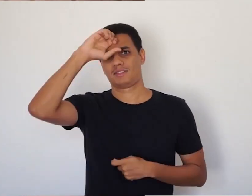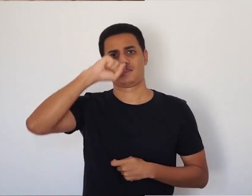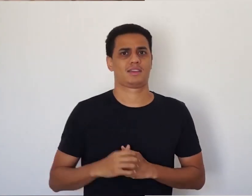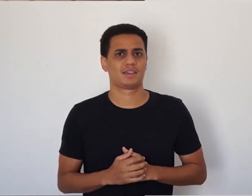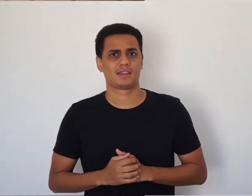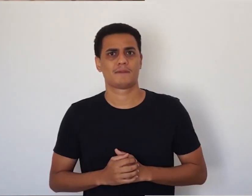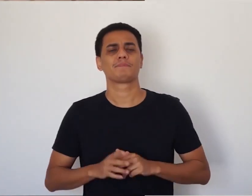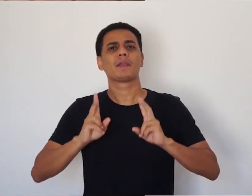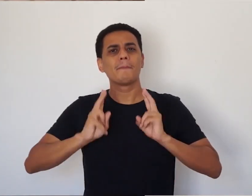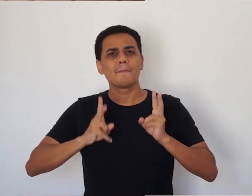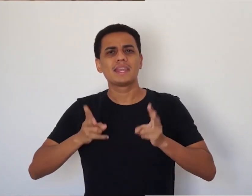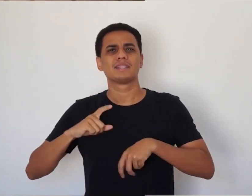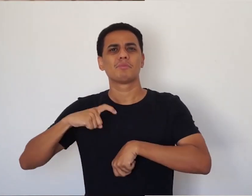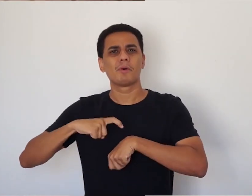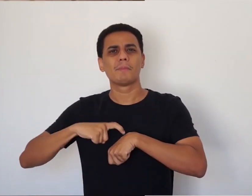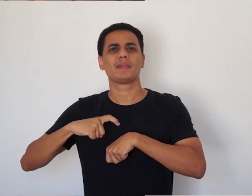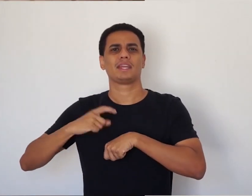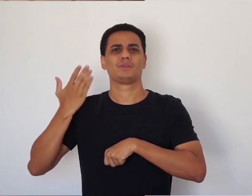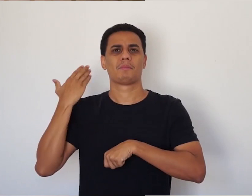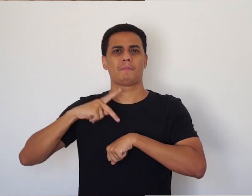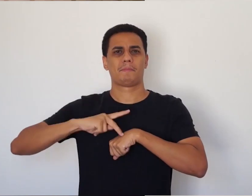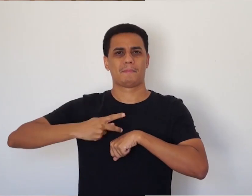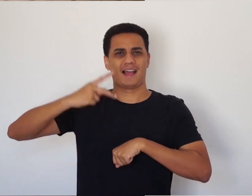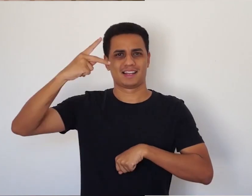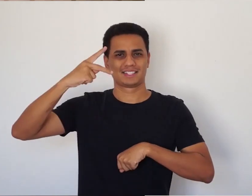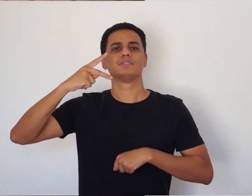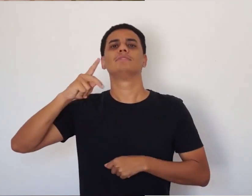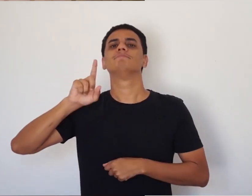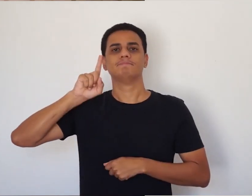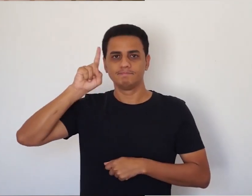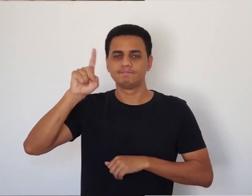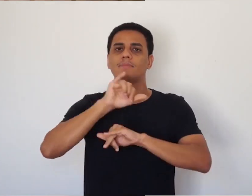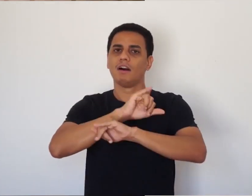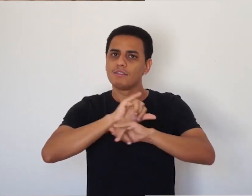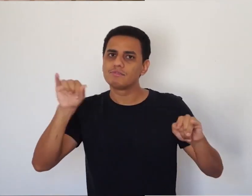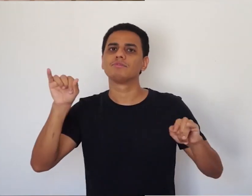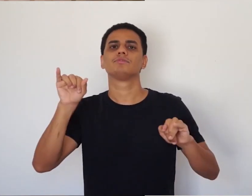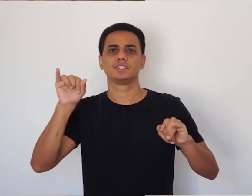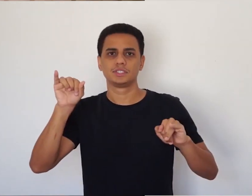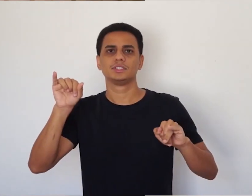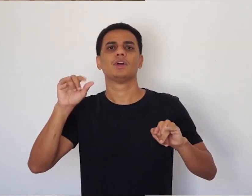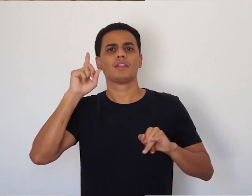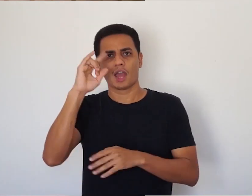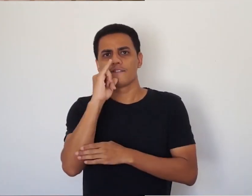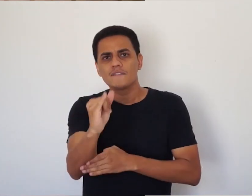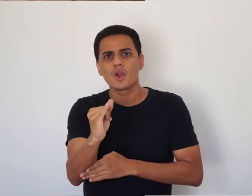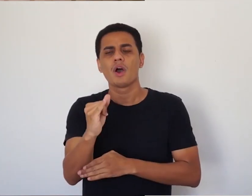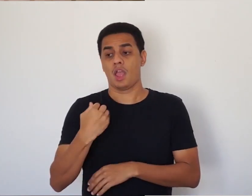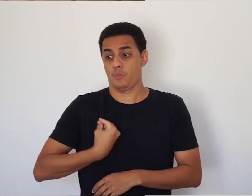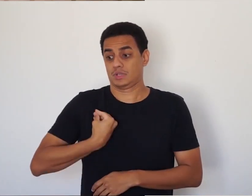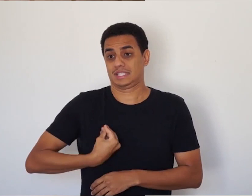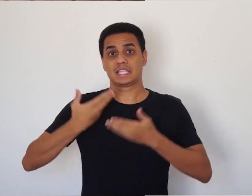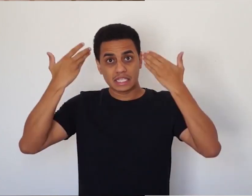precisa entender isso. Que no meio daquele contexto da primeira Páscoa, então, das pragas, Deus estava dando essa